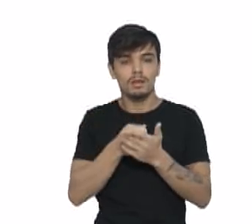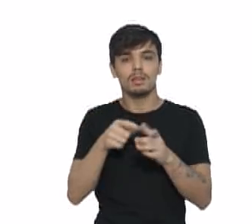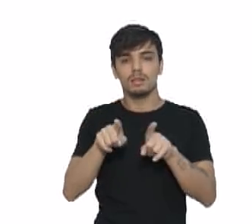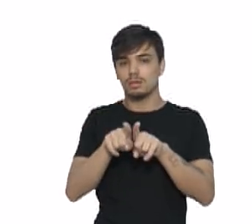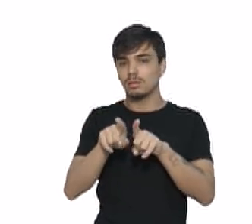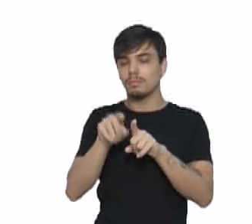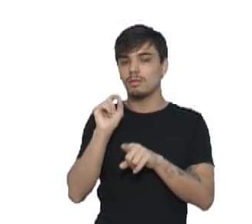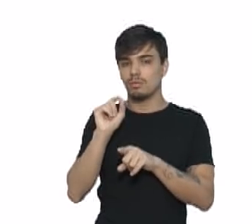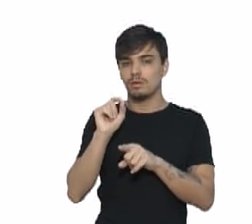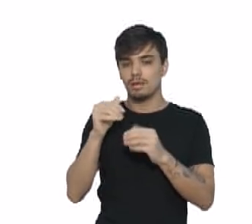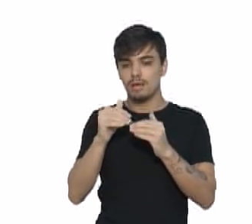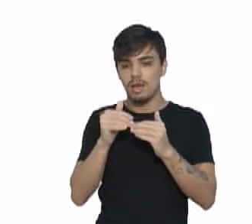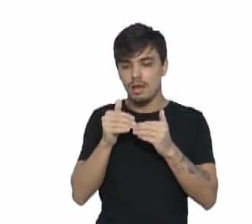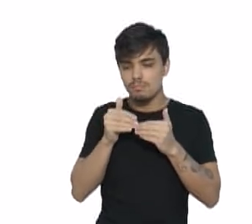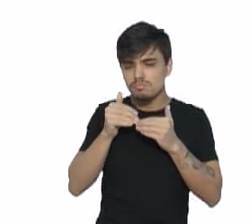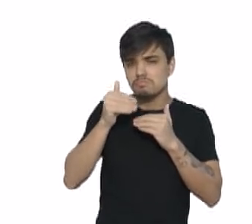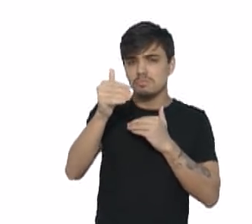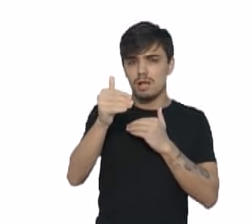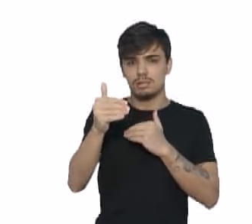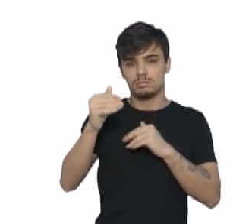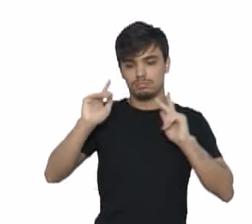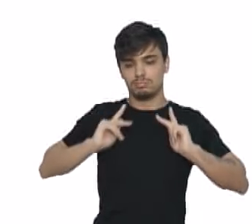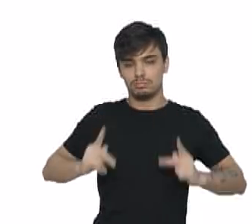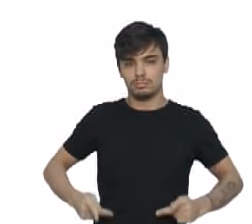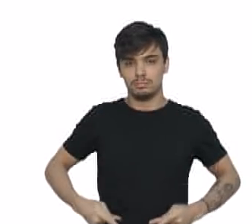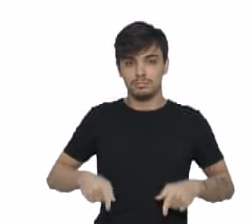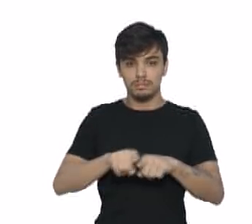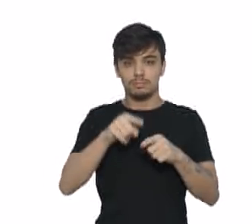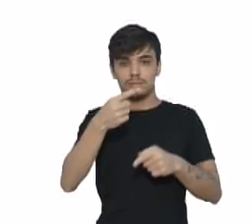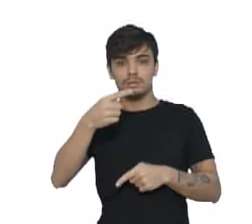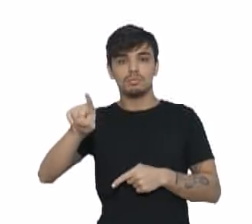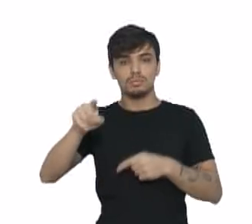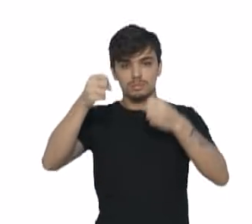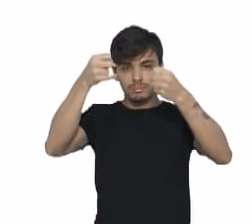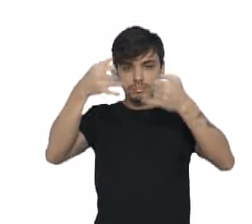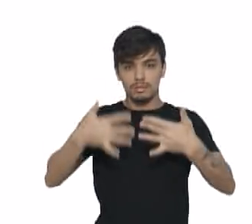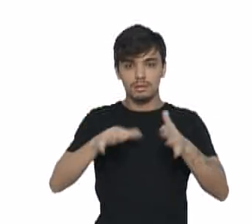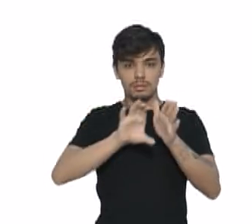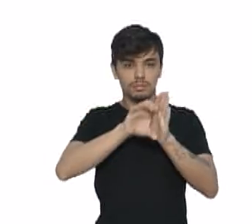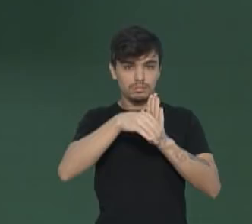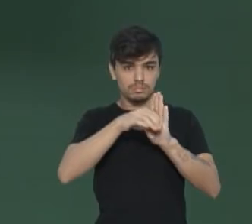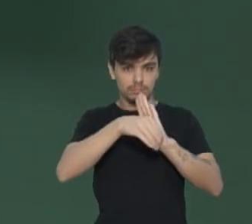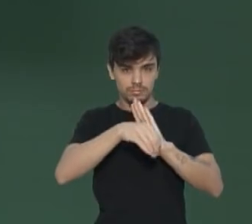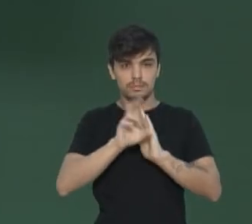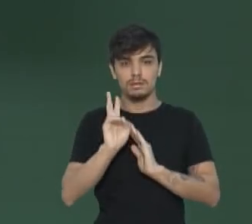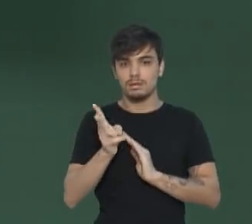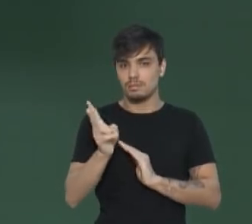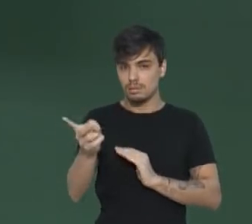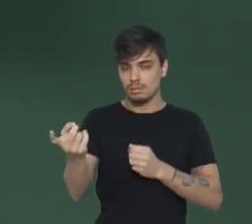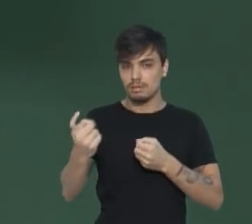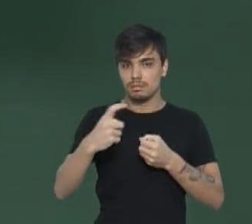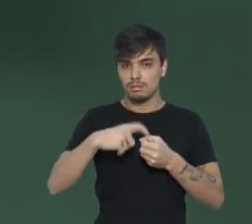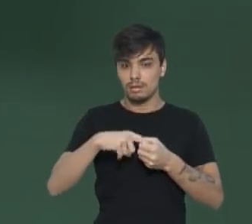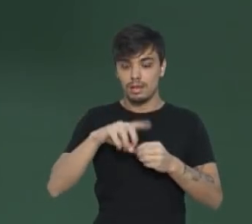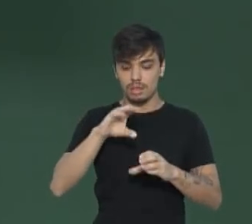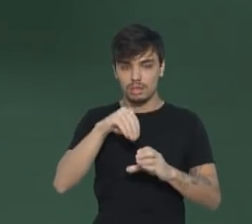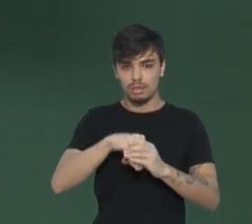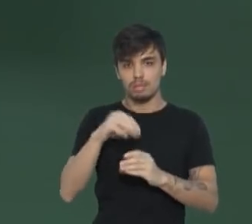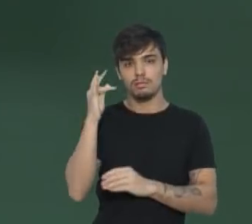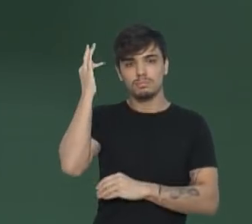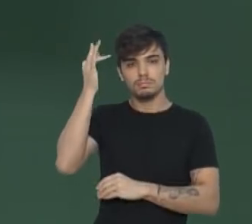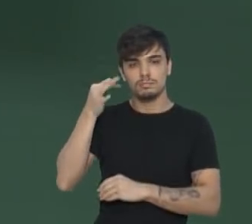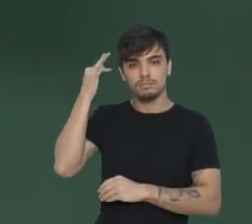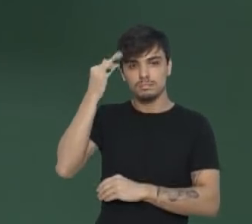está além do ser humano, E por último, explicar o conceito do eterno retorno dentro da filosofia